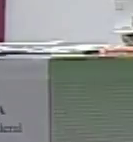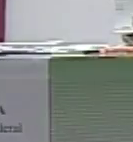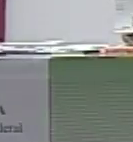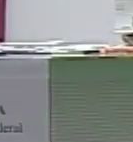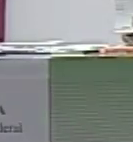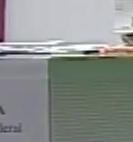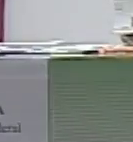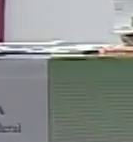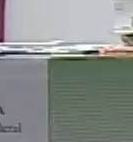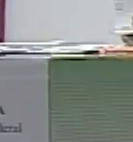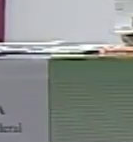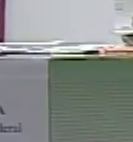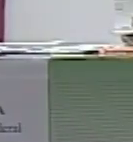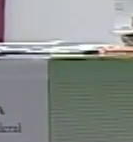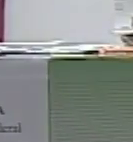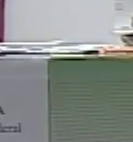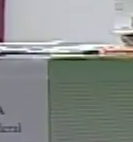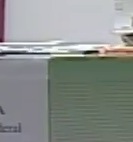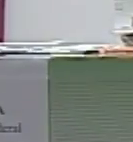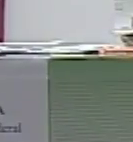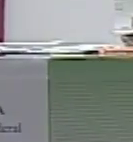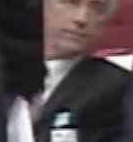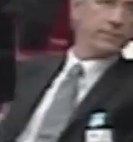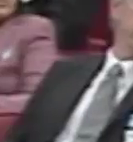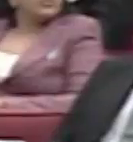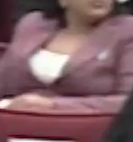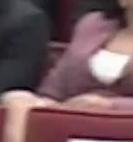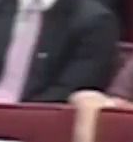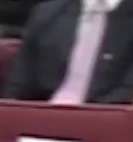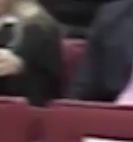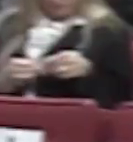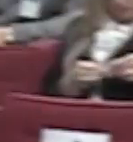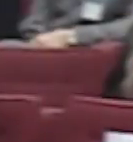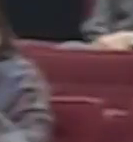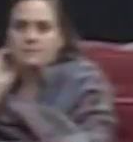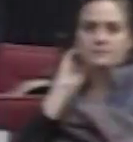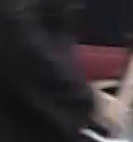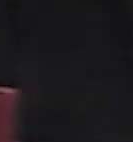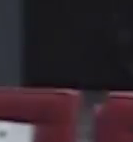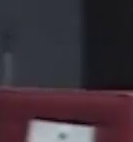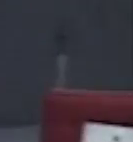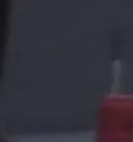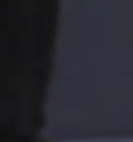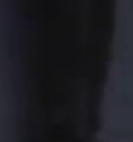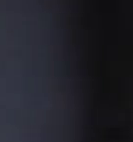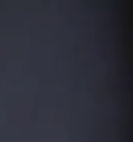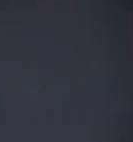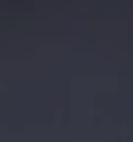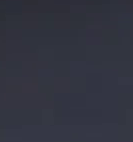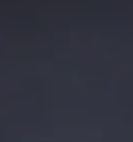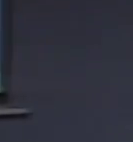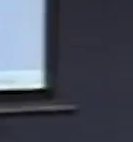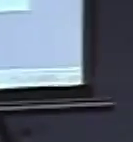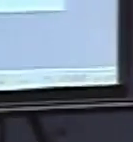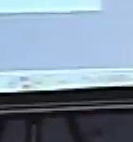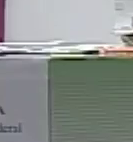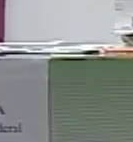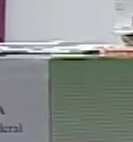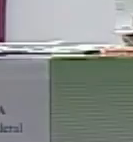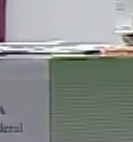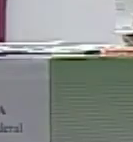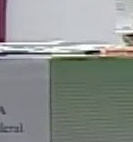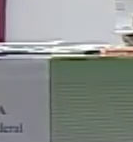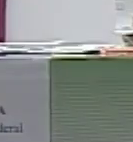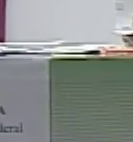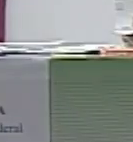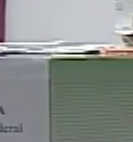apresentando argumentos da tese contrária vale dizer aquela segundo a qual a importação dos pneus deveria ser